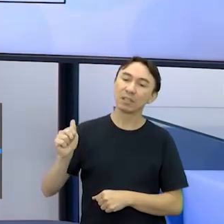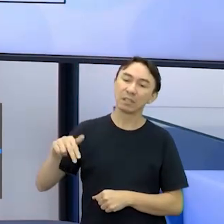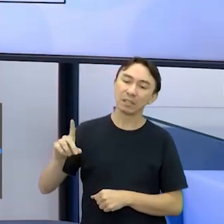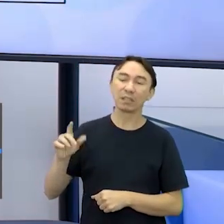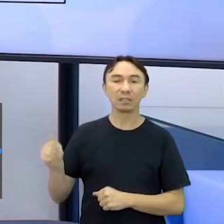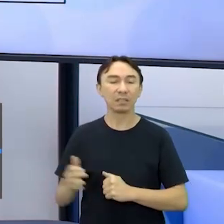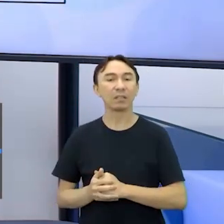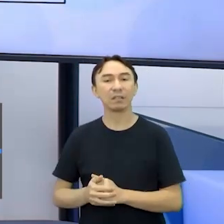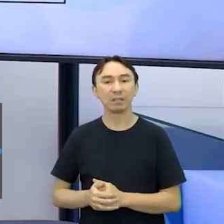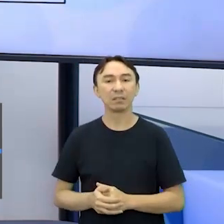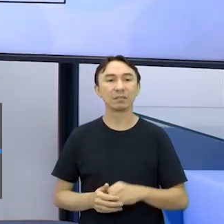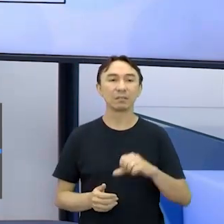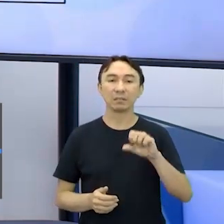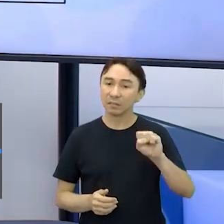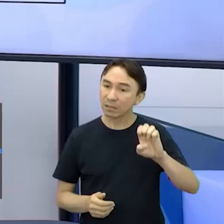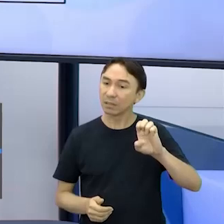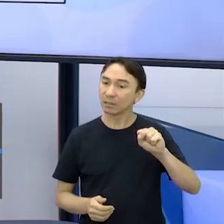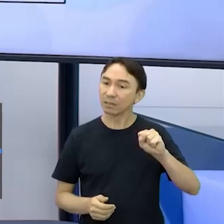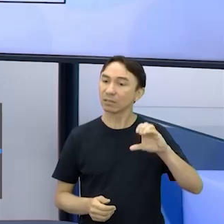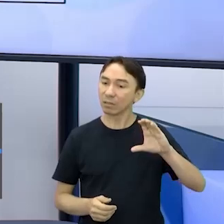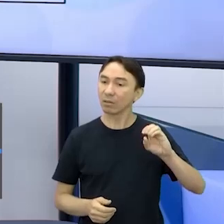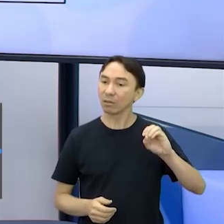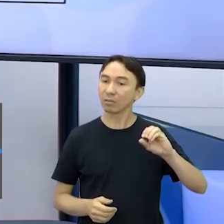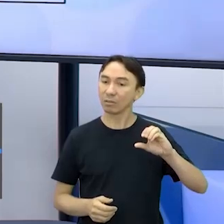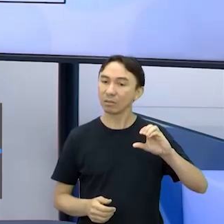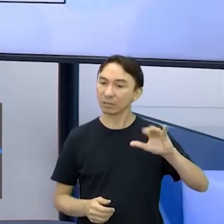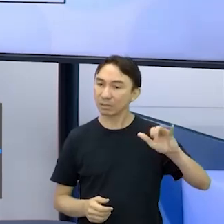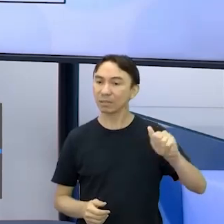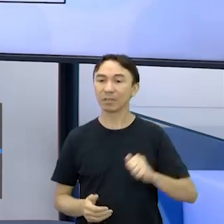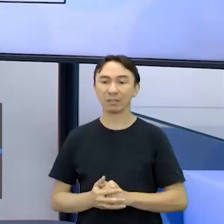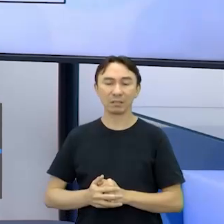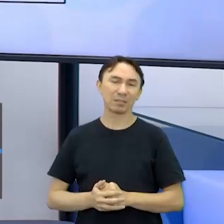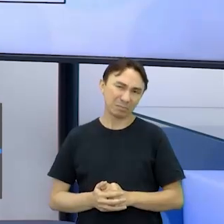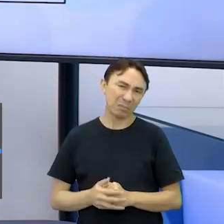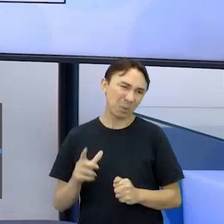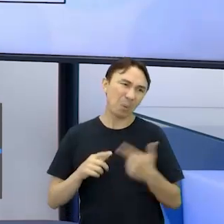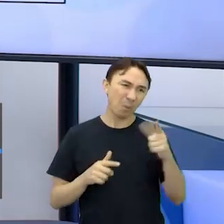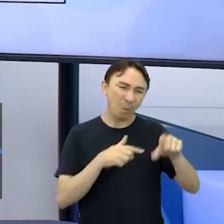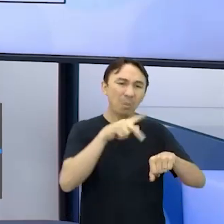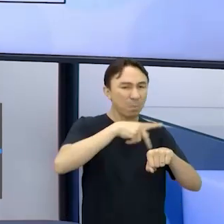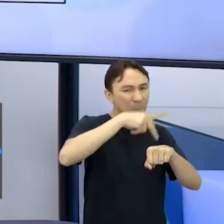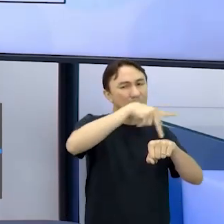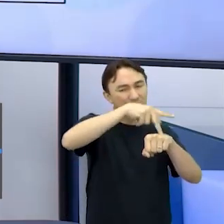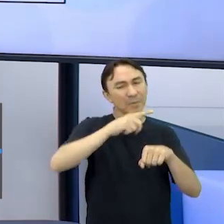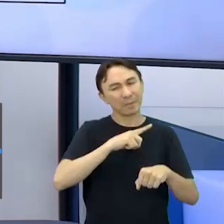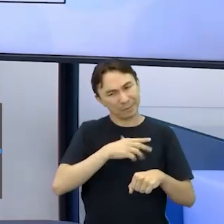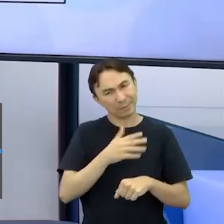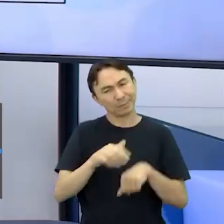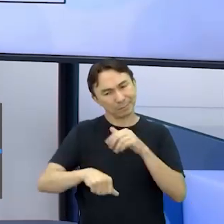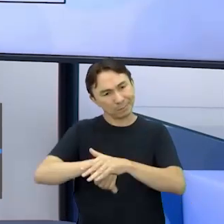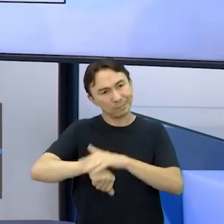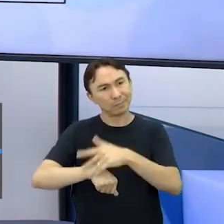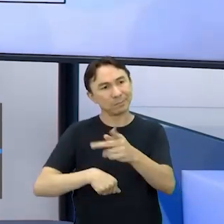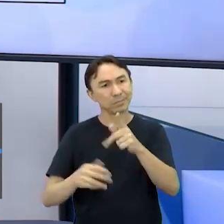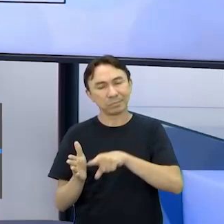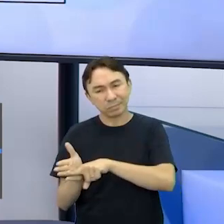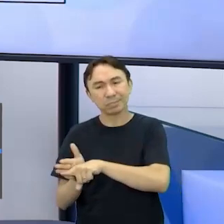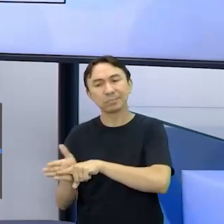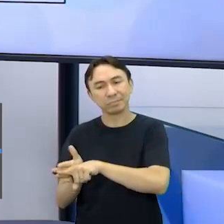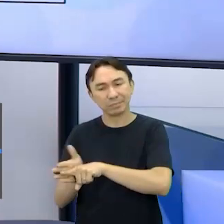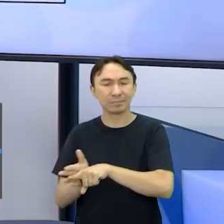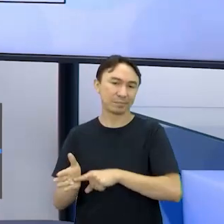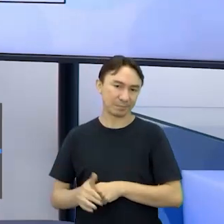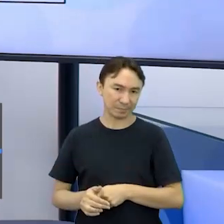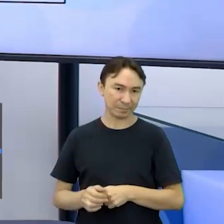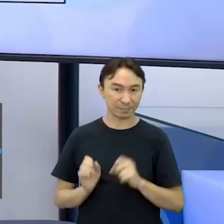Escócia, tem outros países que falam inglês, pesquisem. Eu trouxe aqui alguns exemplos, então, para começar o nosso observatório, começar a investigar os